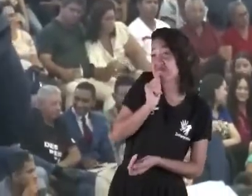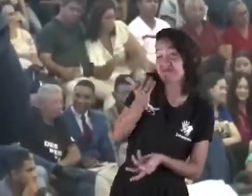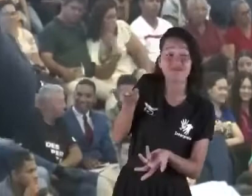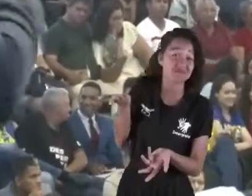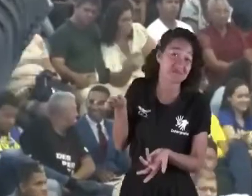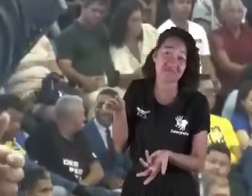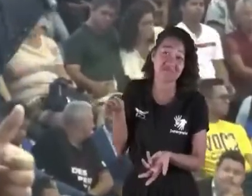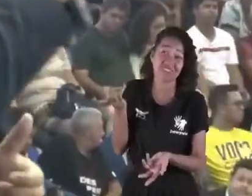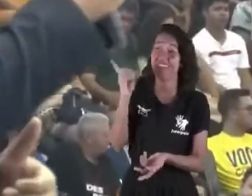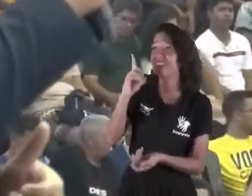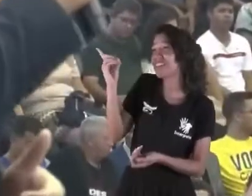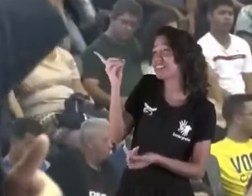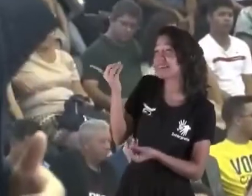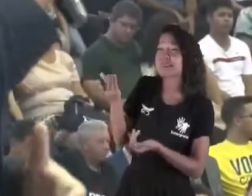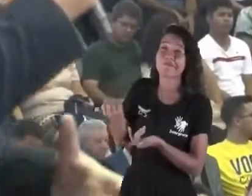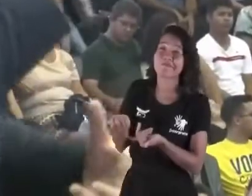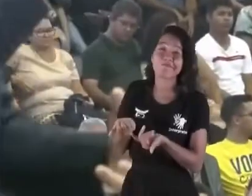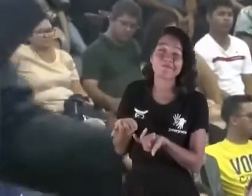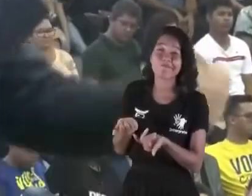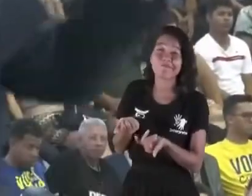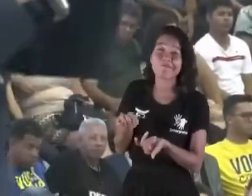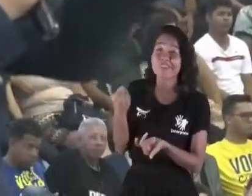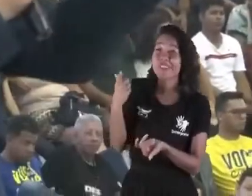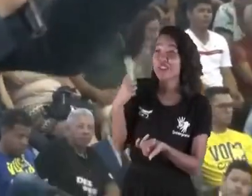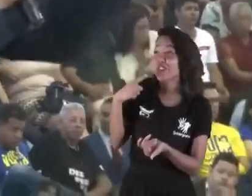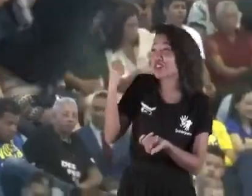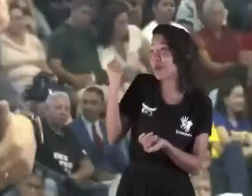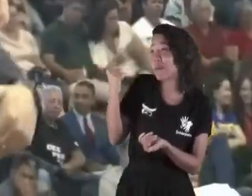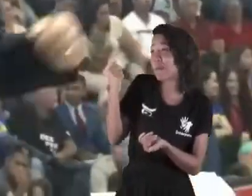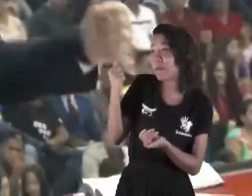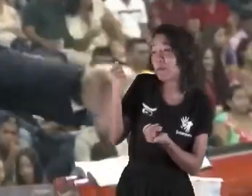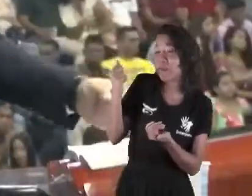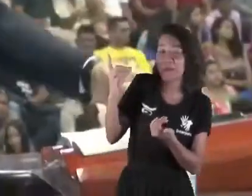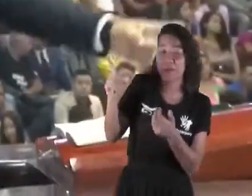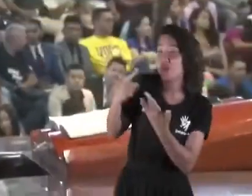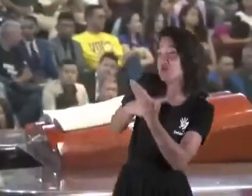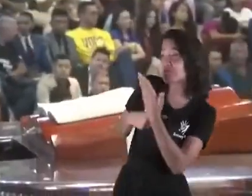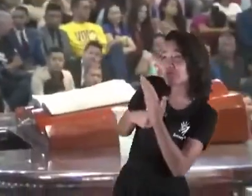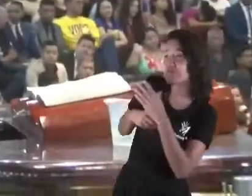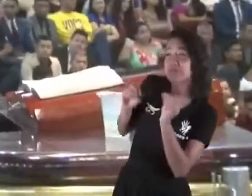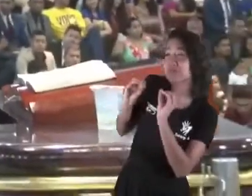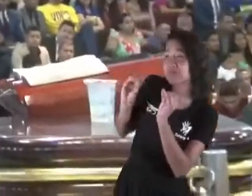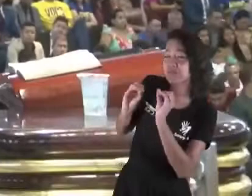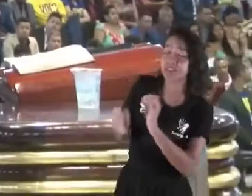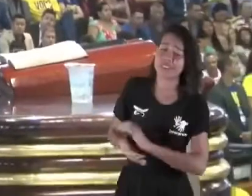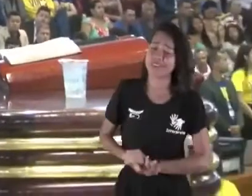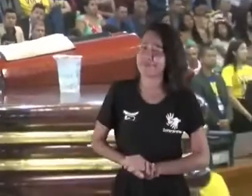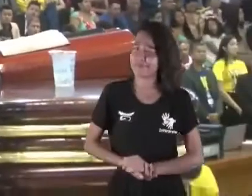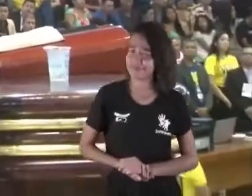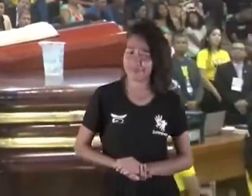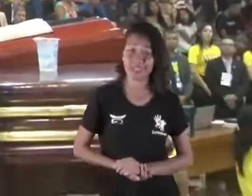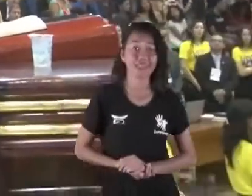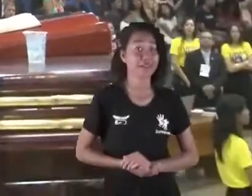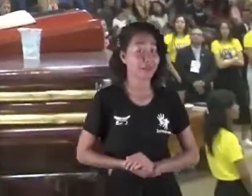Deus ainda não me levantou. Ah, é? Então marque este ano.